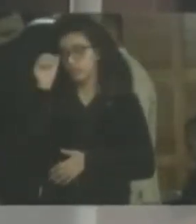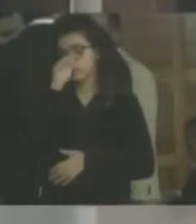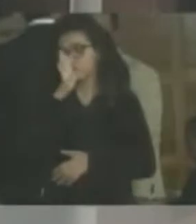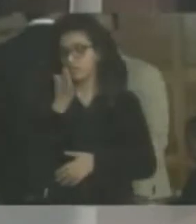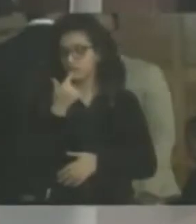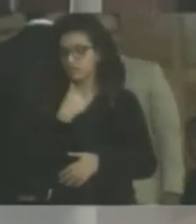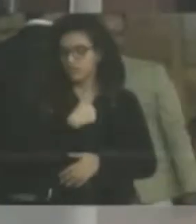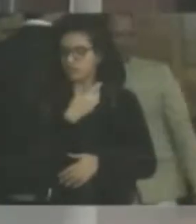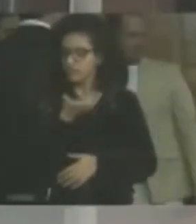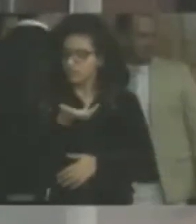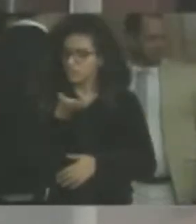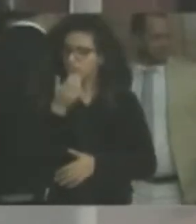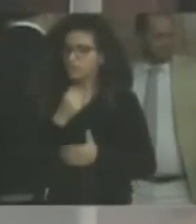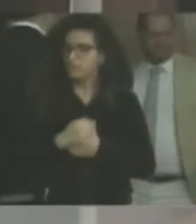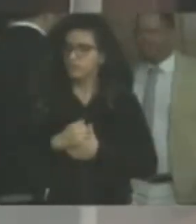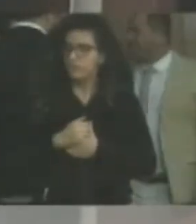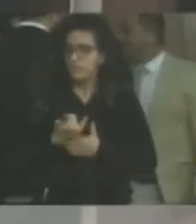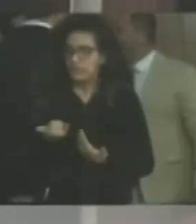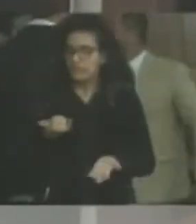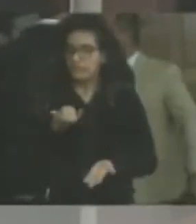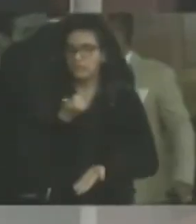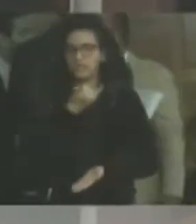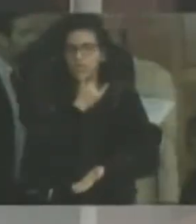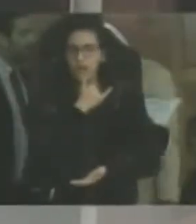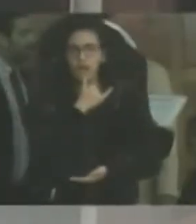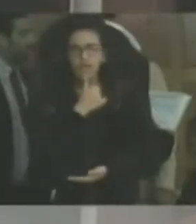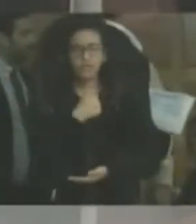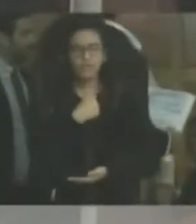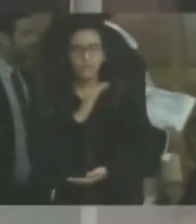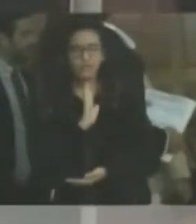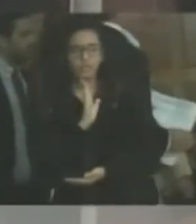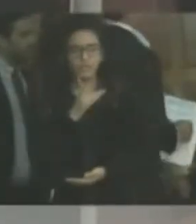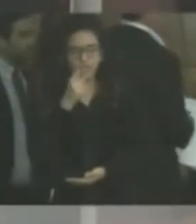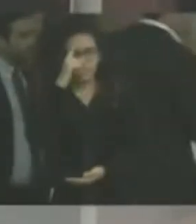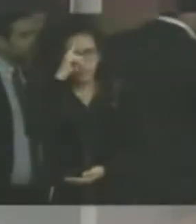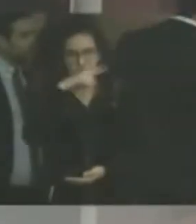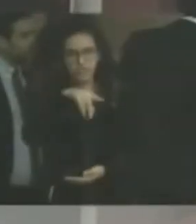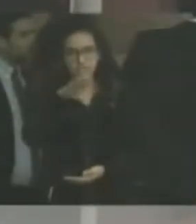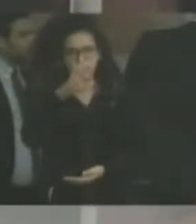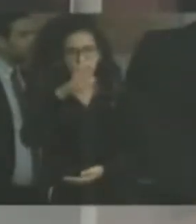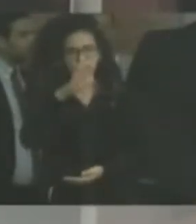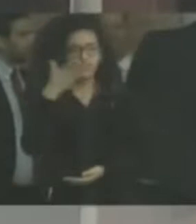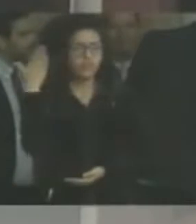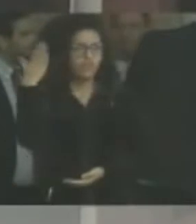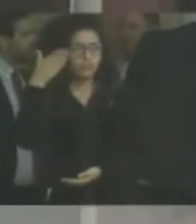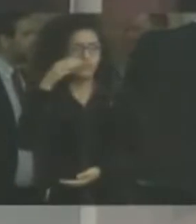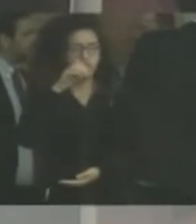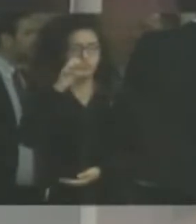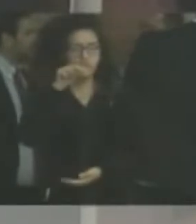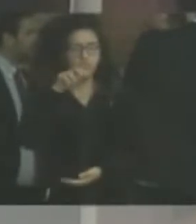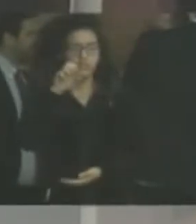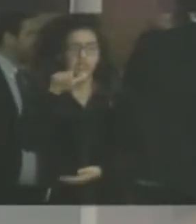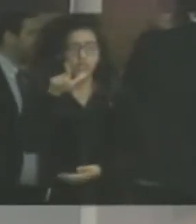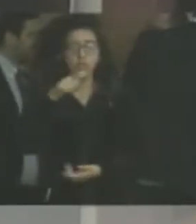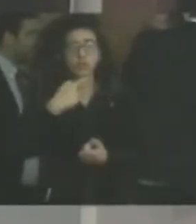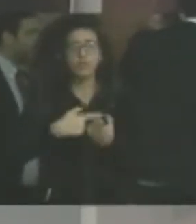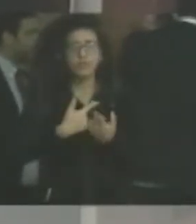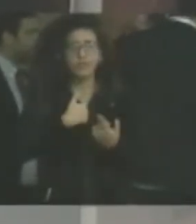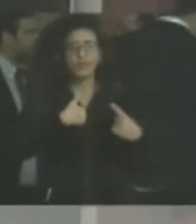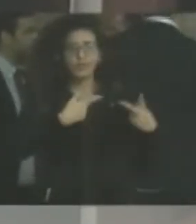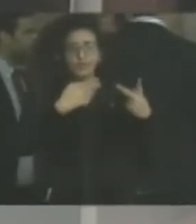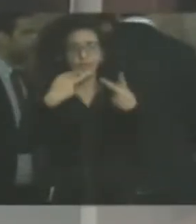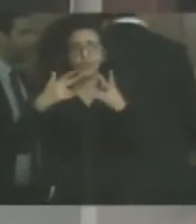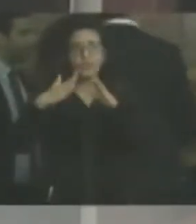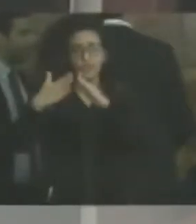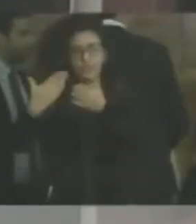quero dizer aqui, lamentar, eu mandei aqui uma mensagem para a Enio, porque eu estive visitando a Aura Pires da Gama lá. Eu